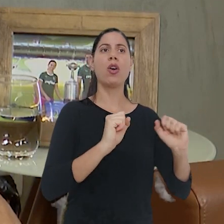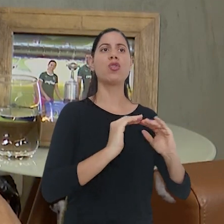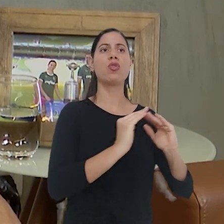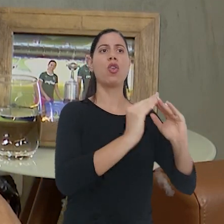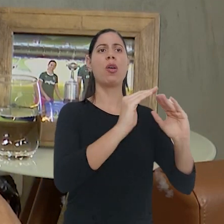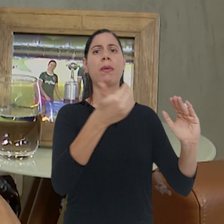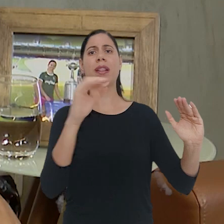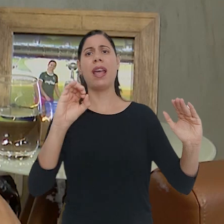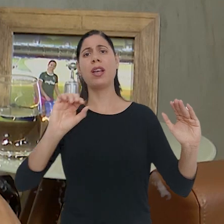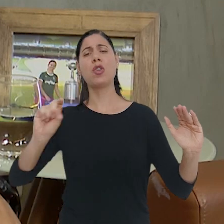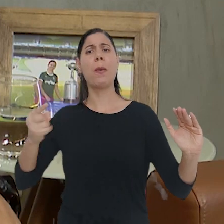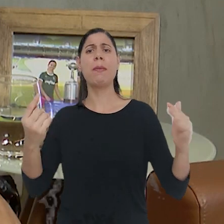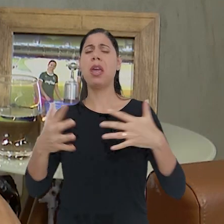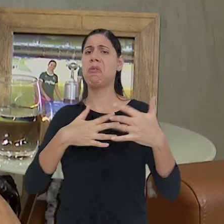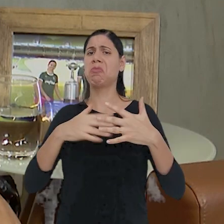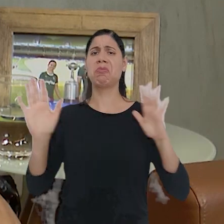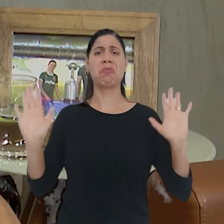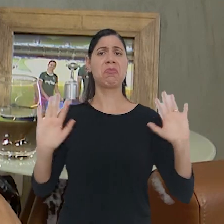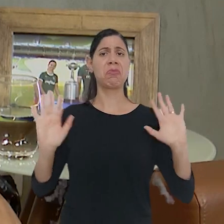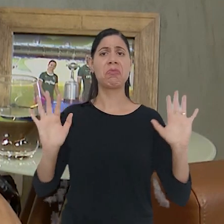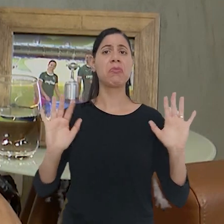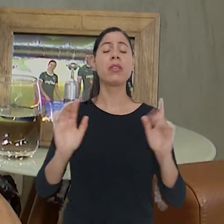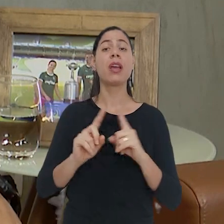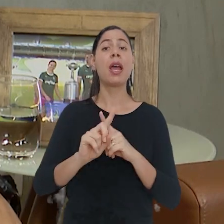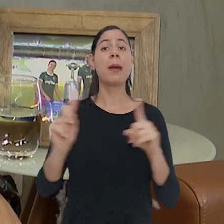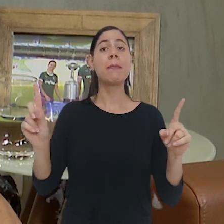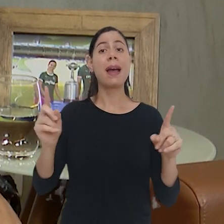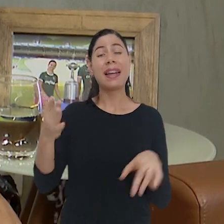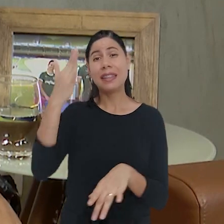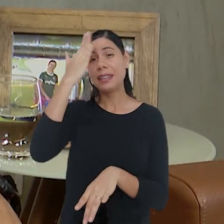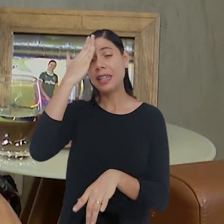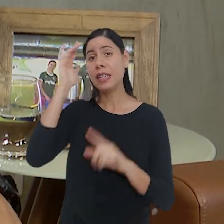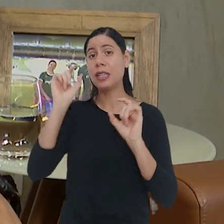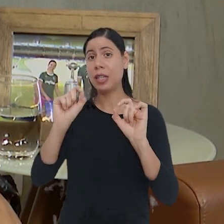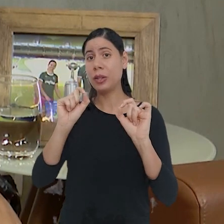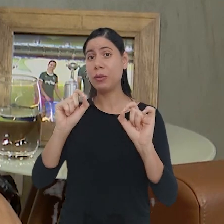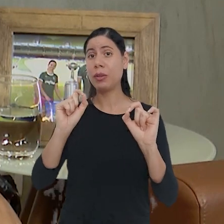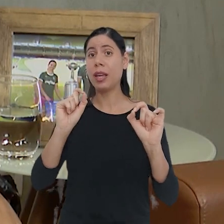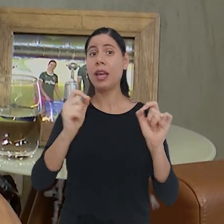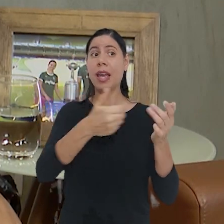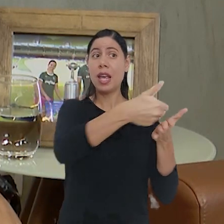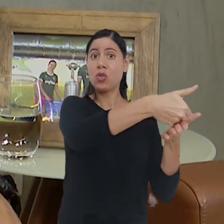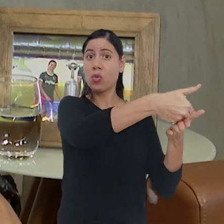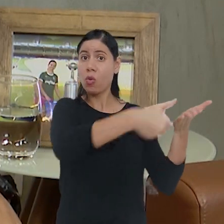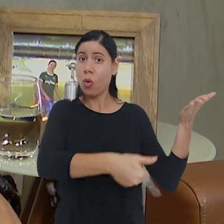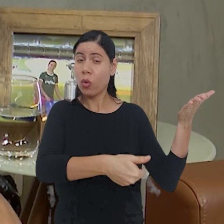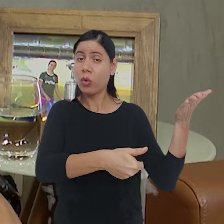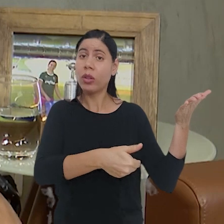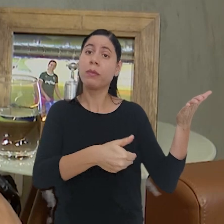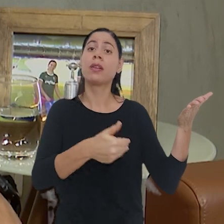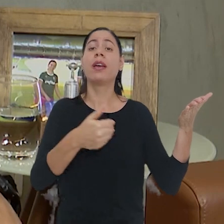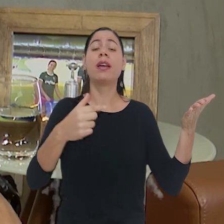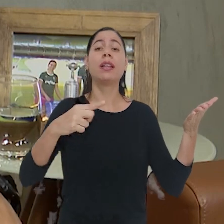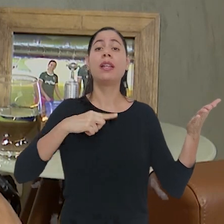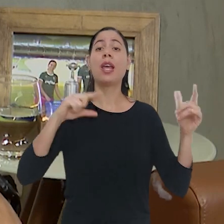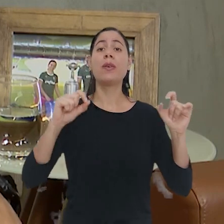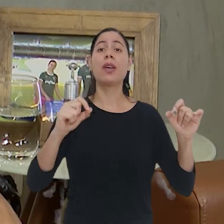10 moradores ou 1.000 moradores. Mas, dentro de um viés de consumo, você vai ter